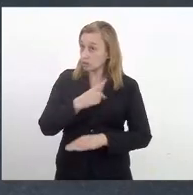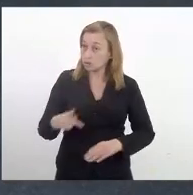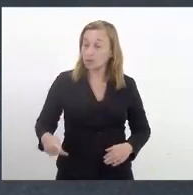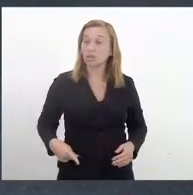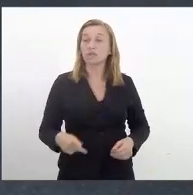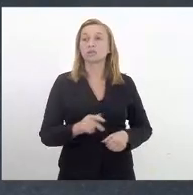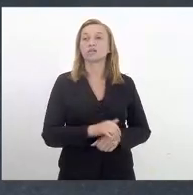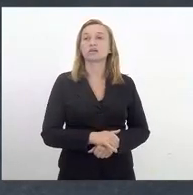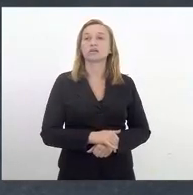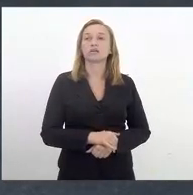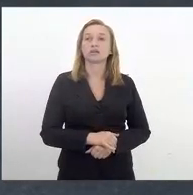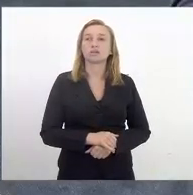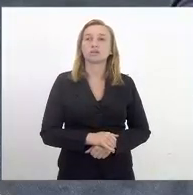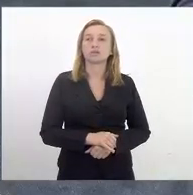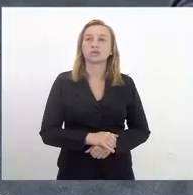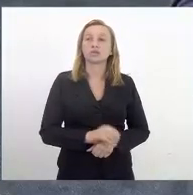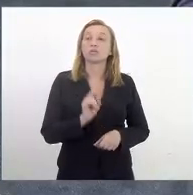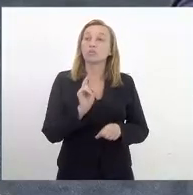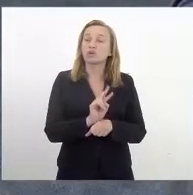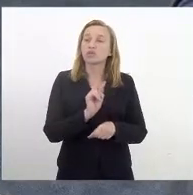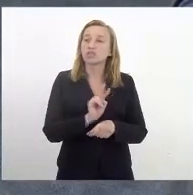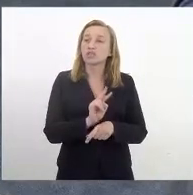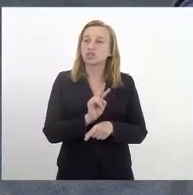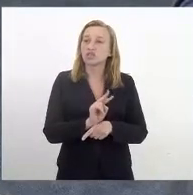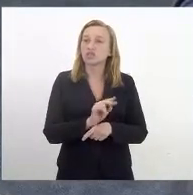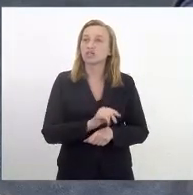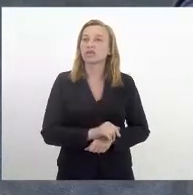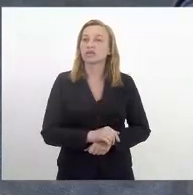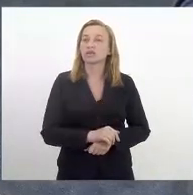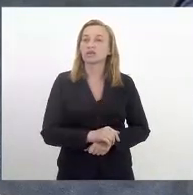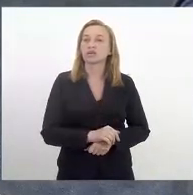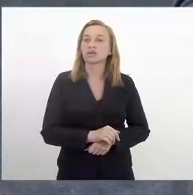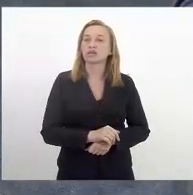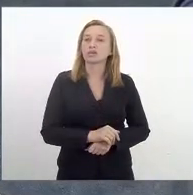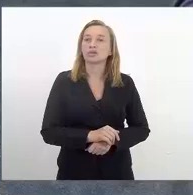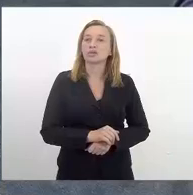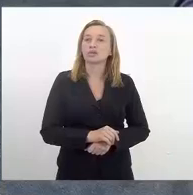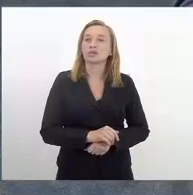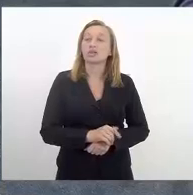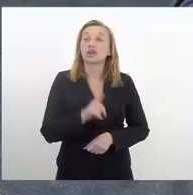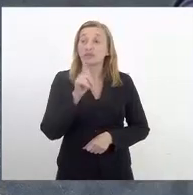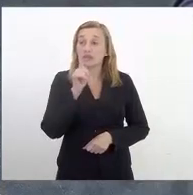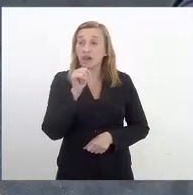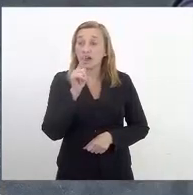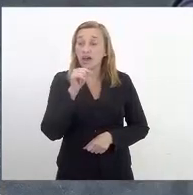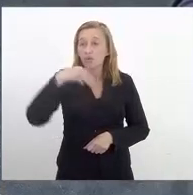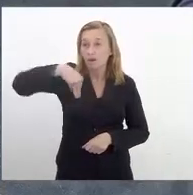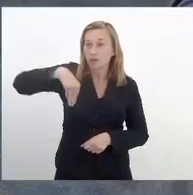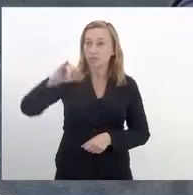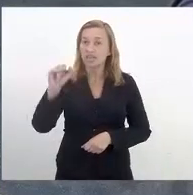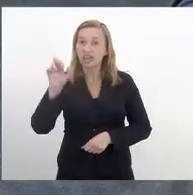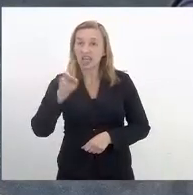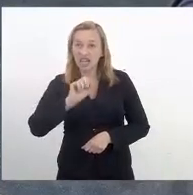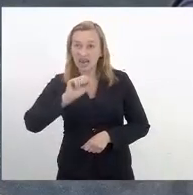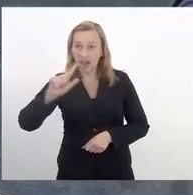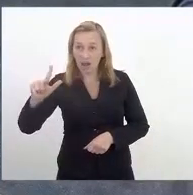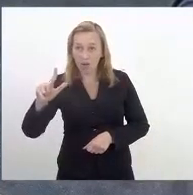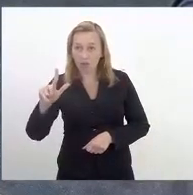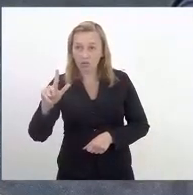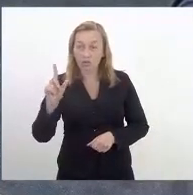fazia a defesa intransigente da questão da água mineral que se encontrava